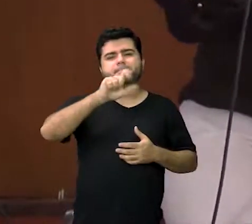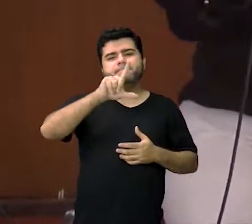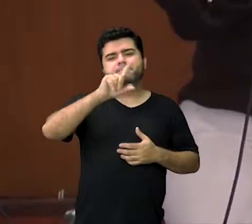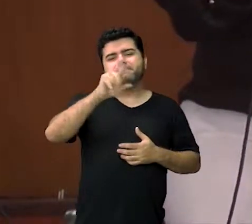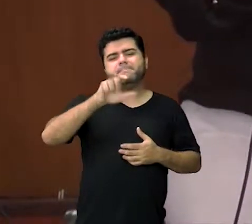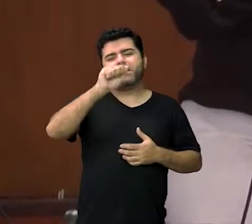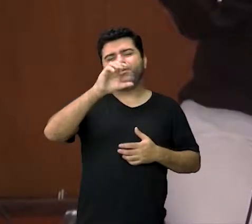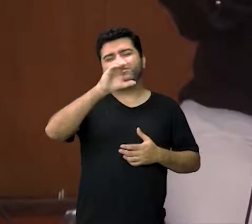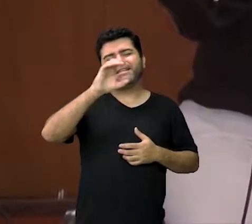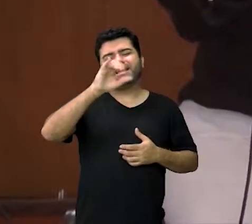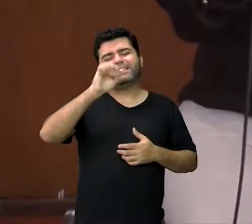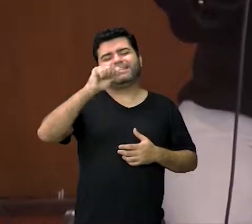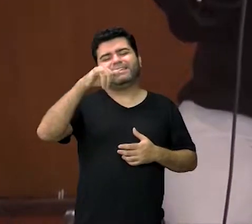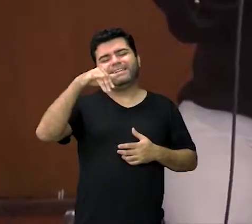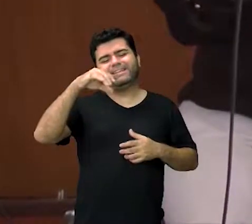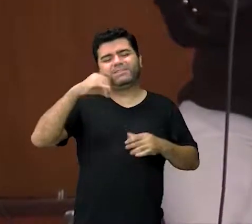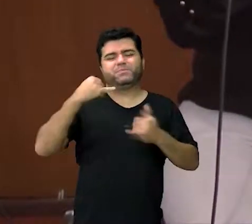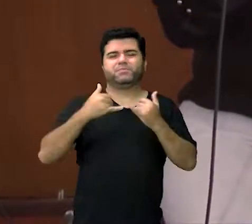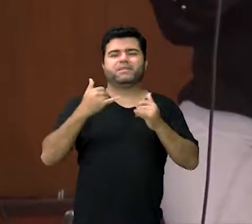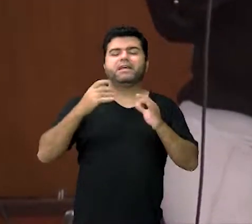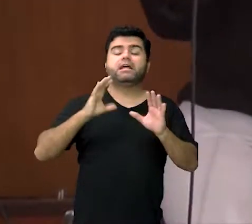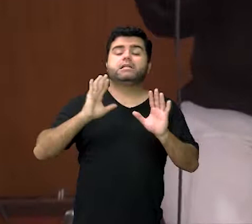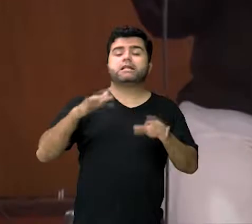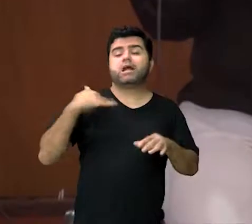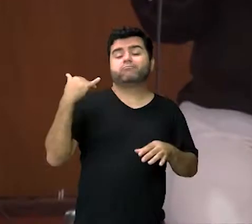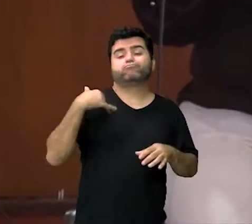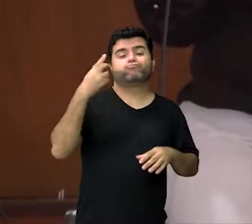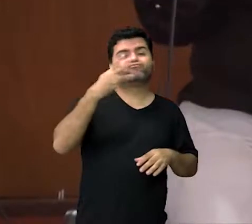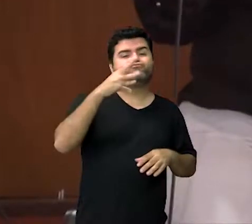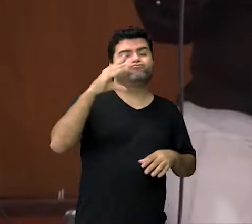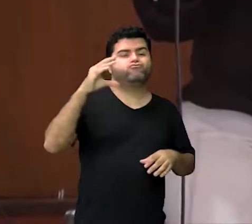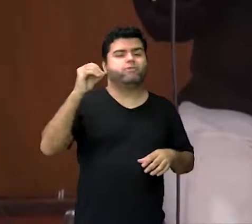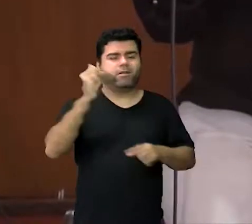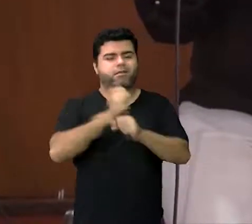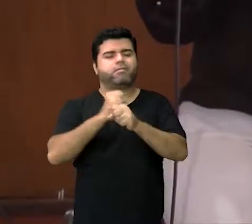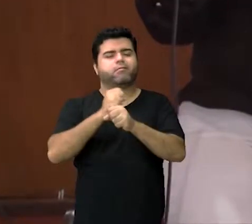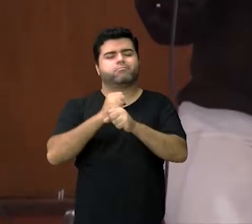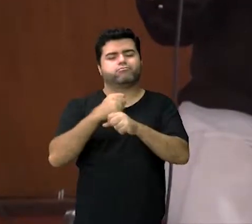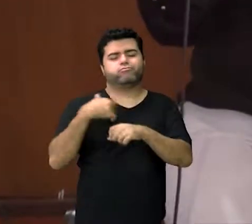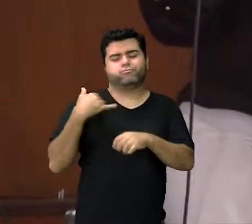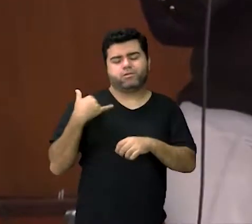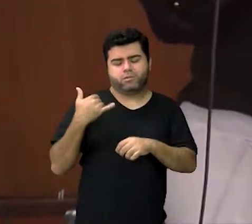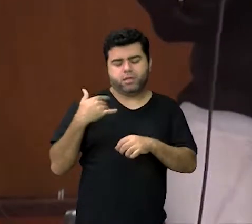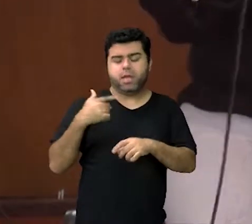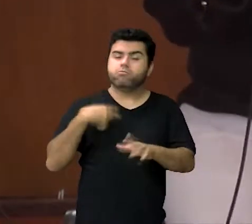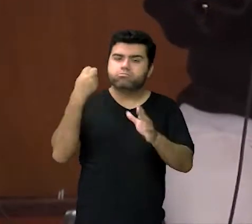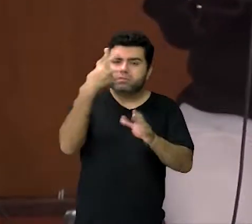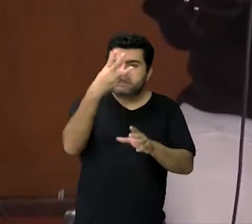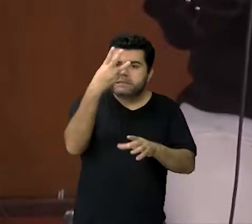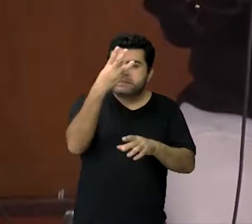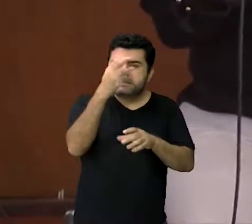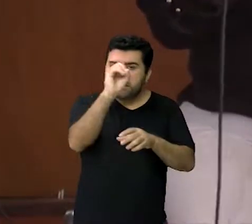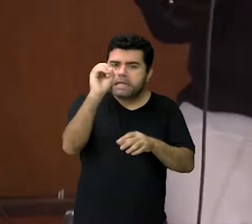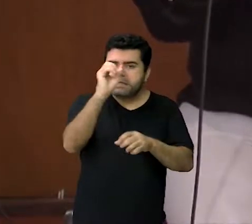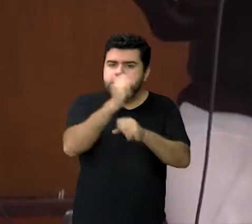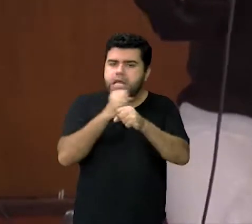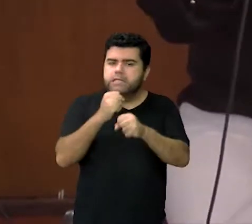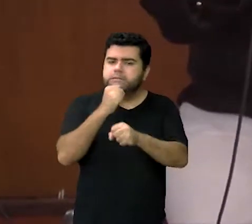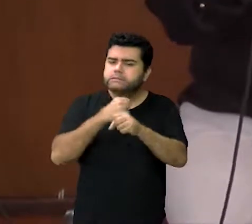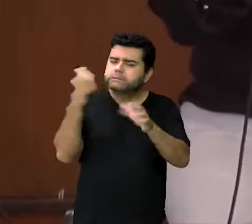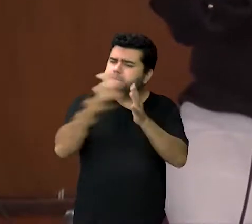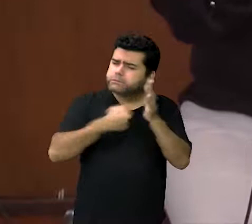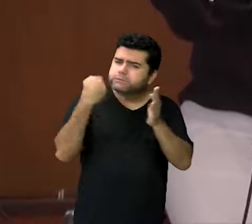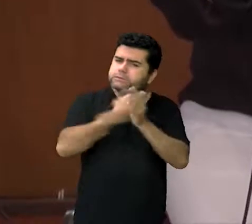anos, eu estou aí há quase 3 décadas lutando por benefícios para ele. Embora esteja, muitos